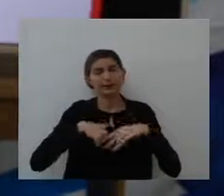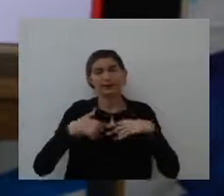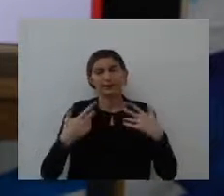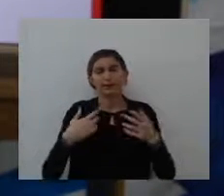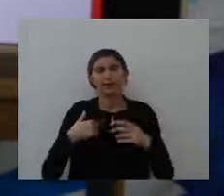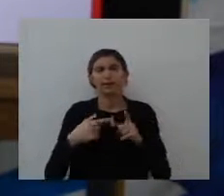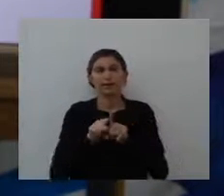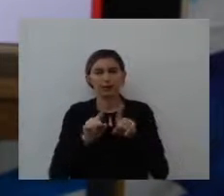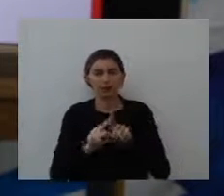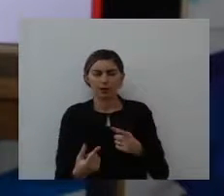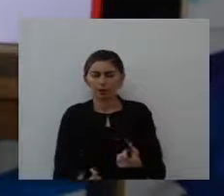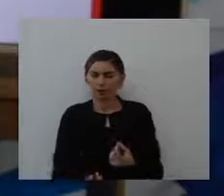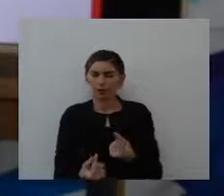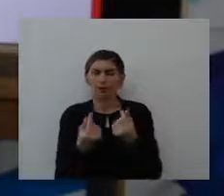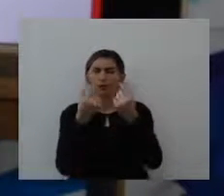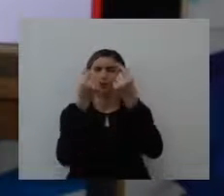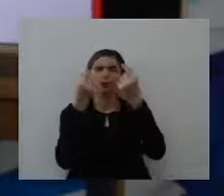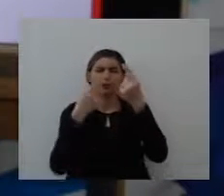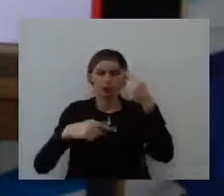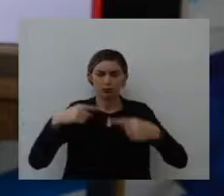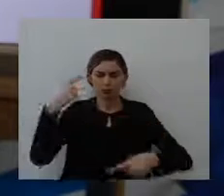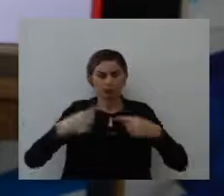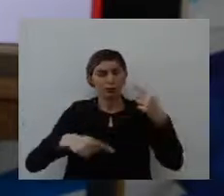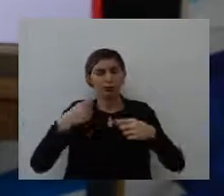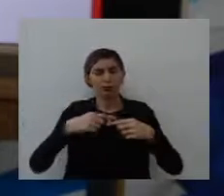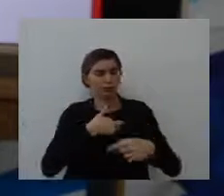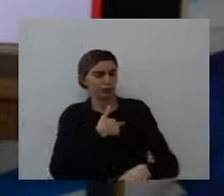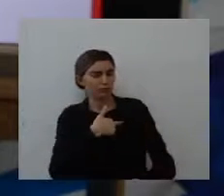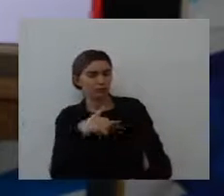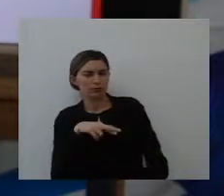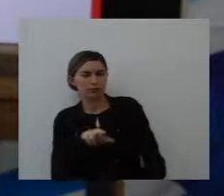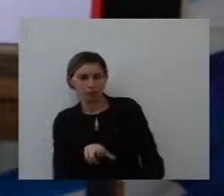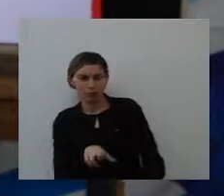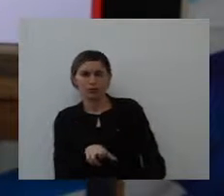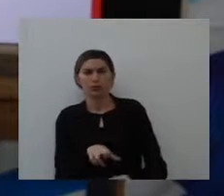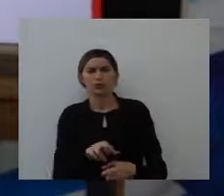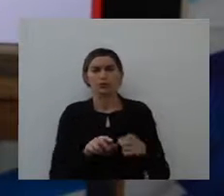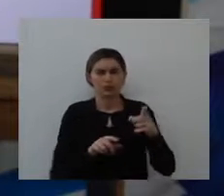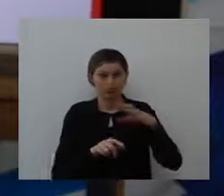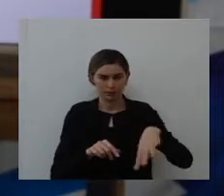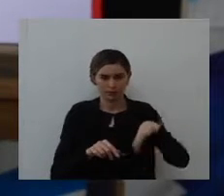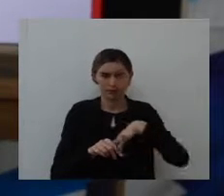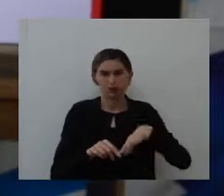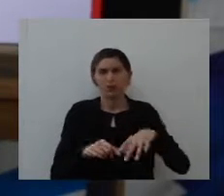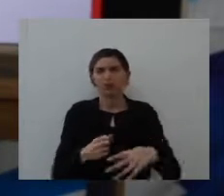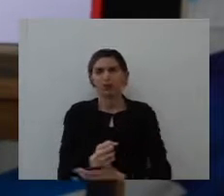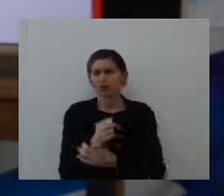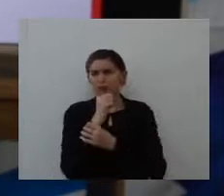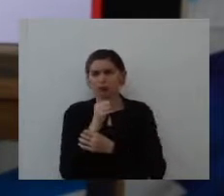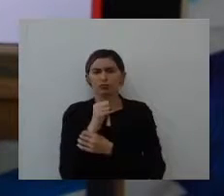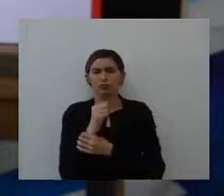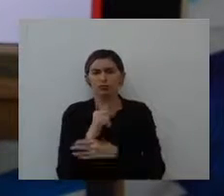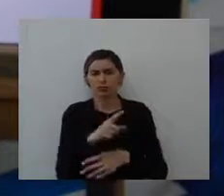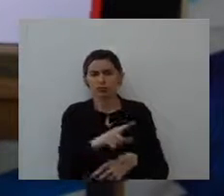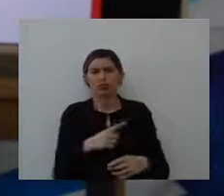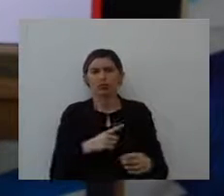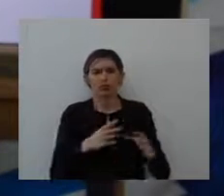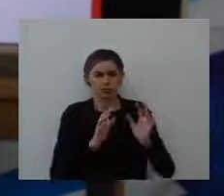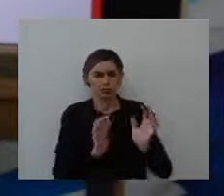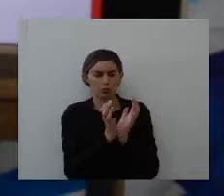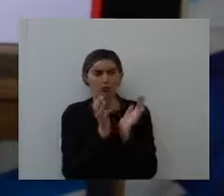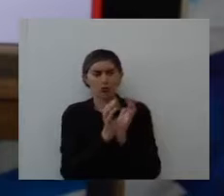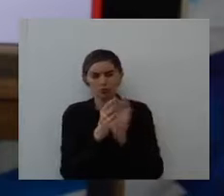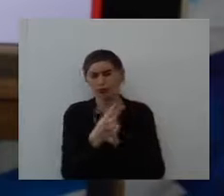unidades econômicas, políticas e religiosas, tá? Que asseguraram a subsistência daquele